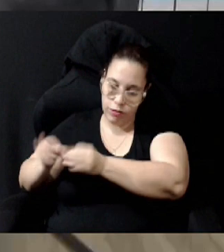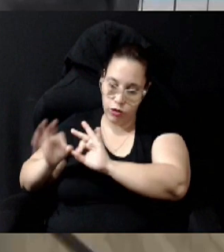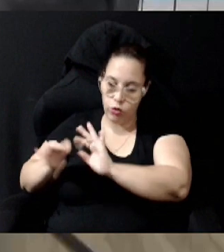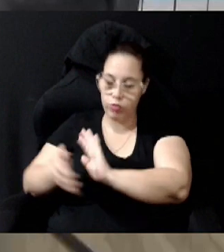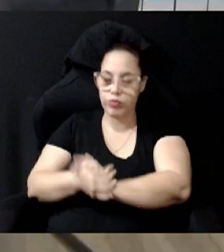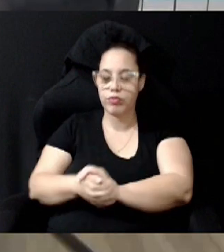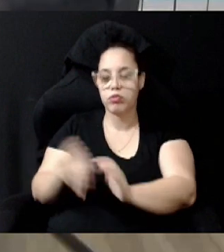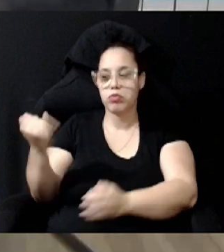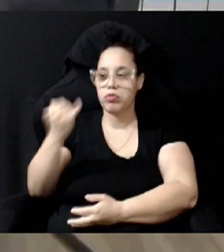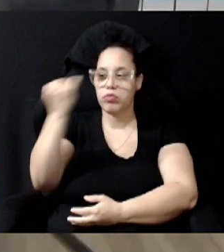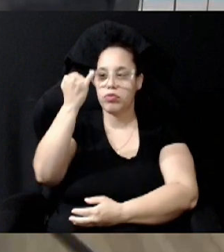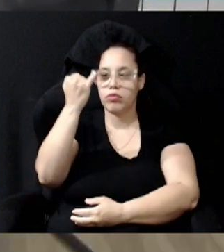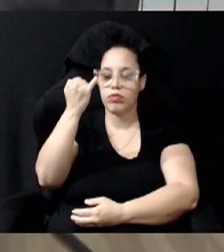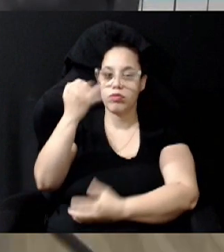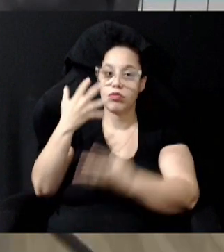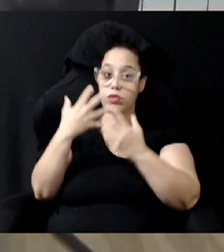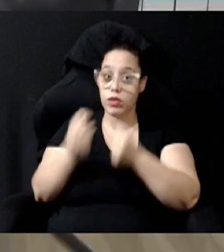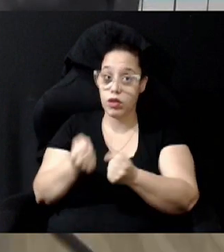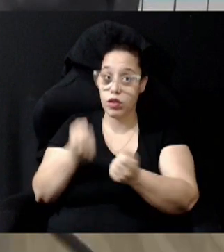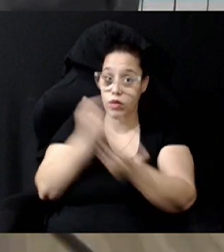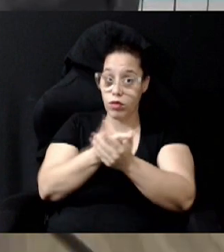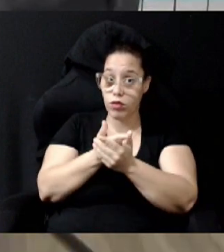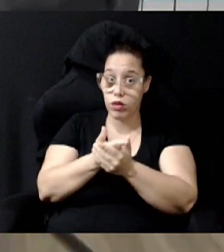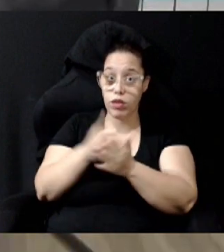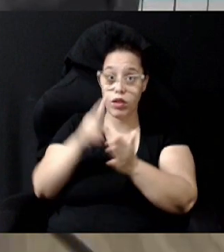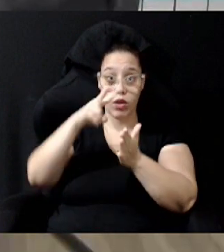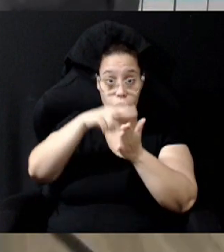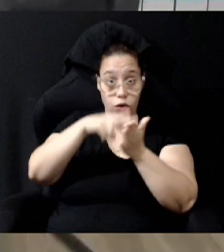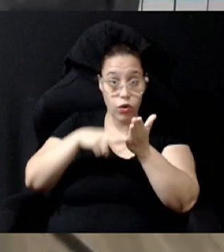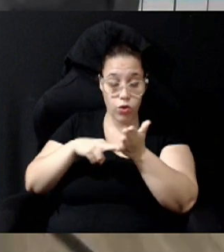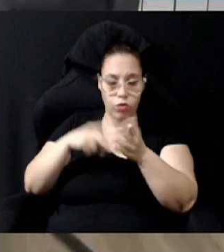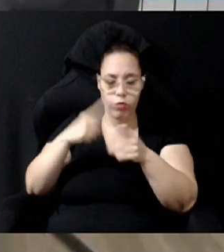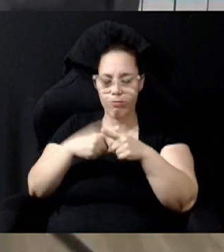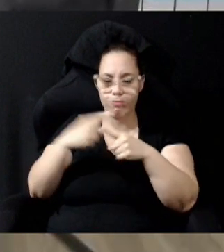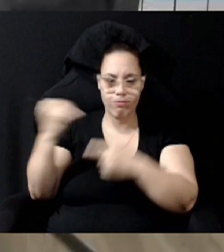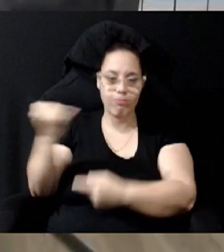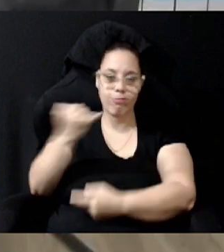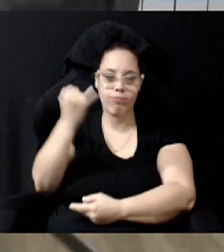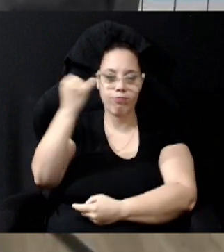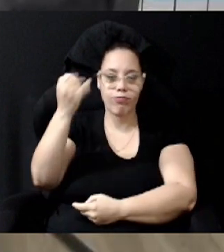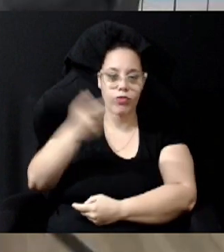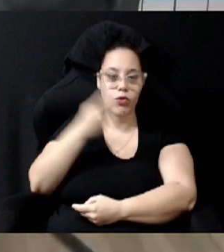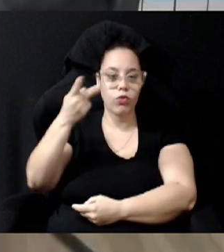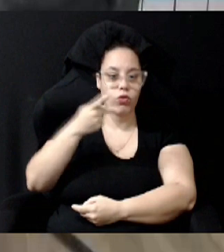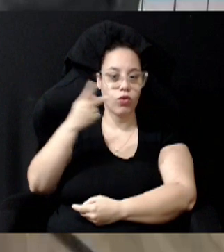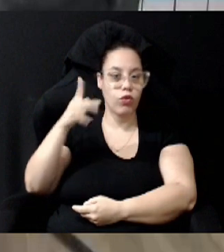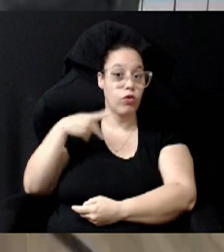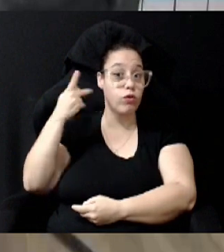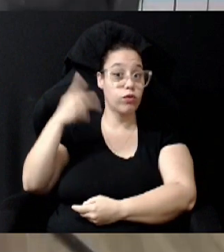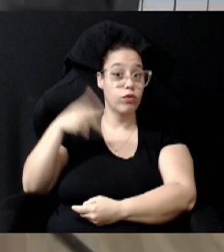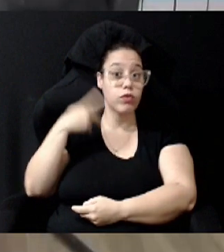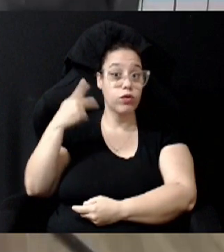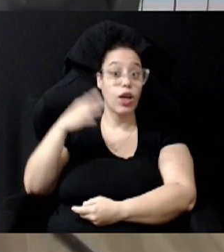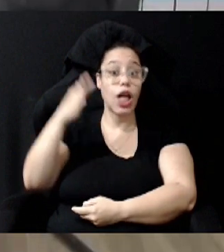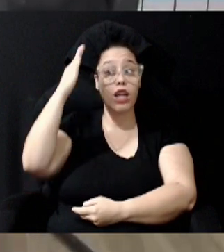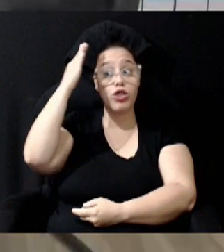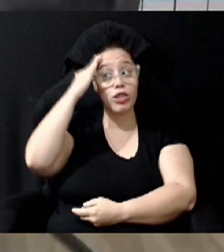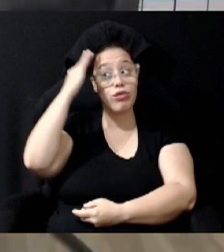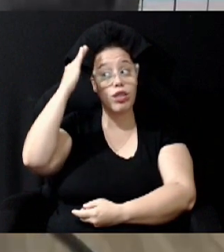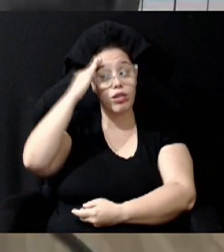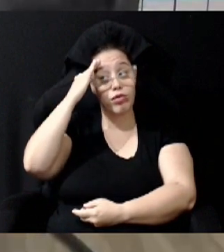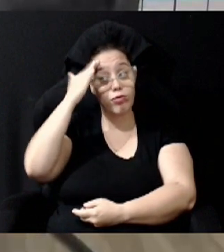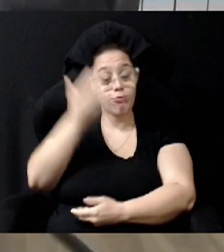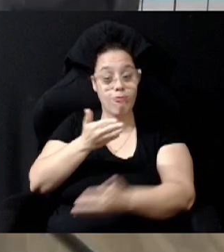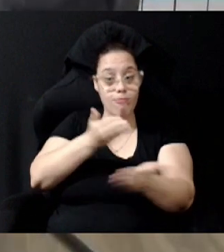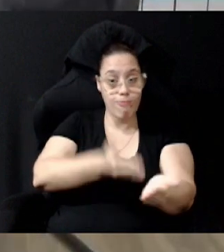você adquirir esse livro e ler, porque é importante a gente falar sobre política, é importante a gente entender os passos, né,